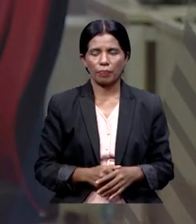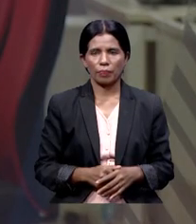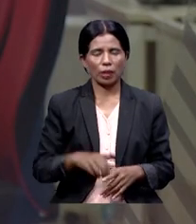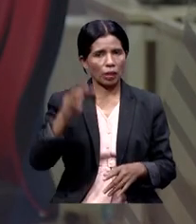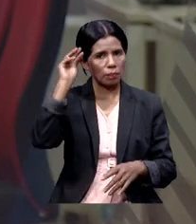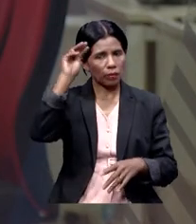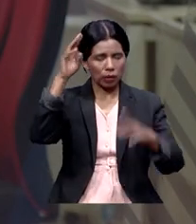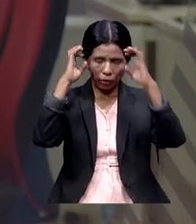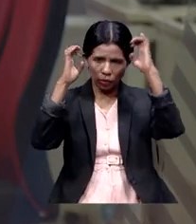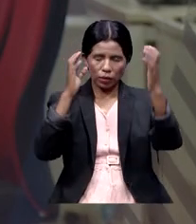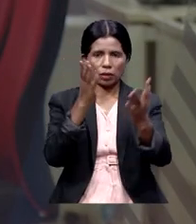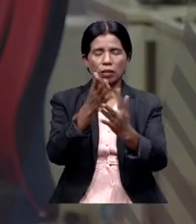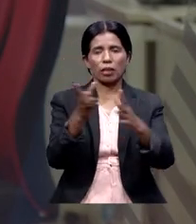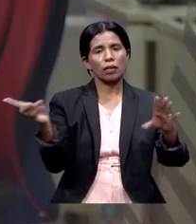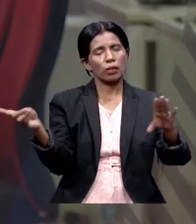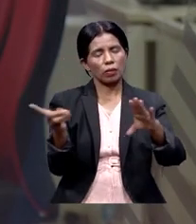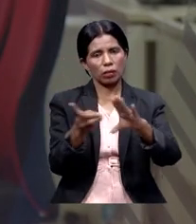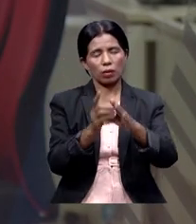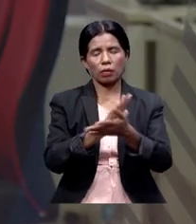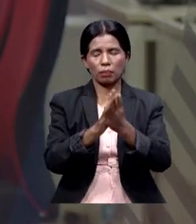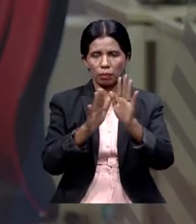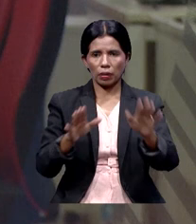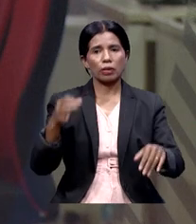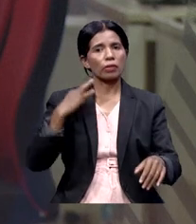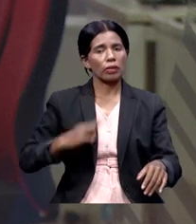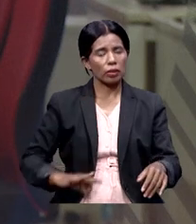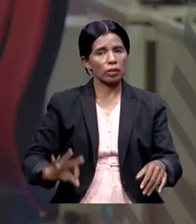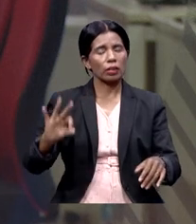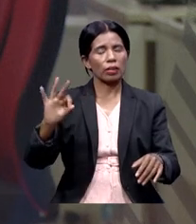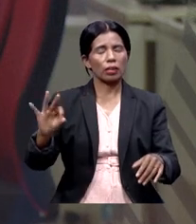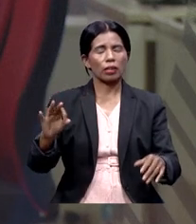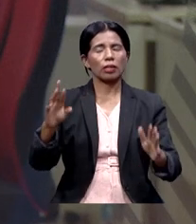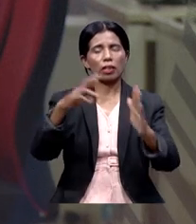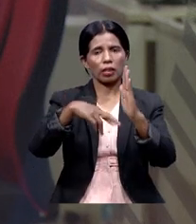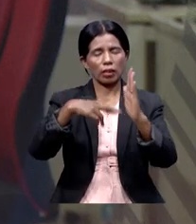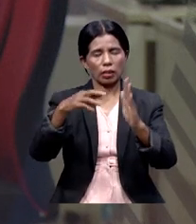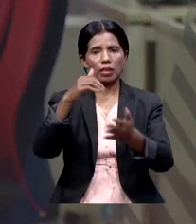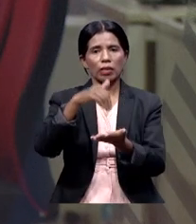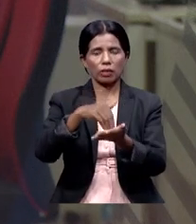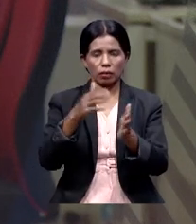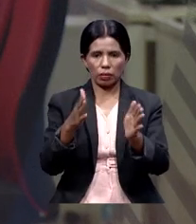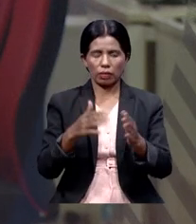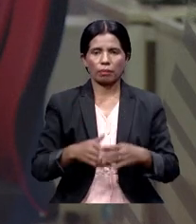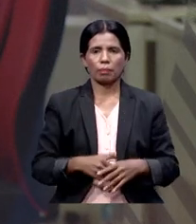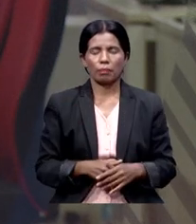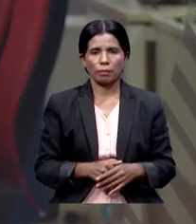Ministério da Educação se retoma documento Paz na Fraternidade e a currículo escolar.